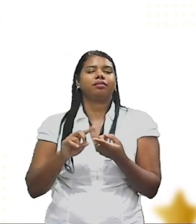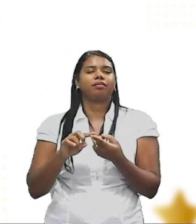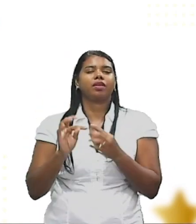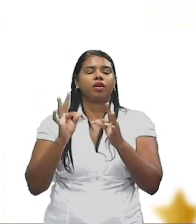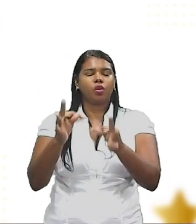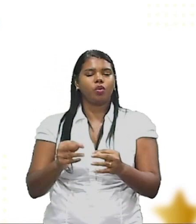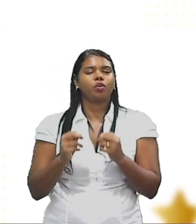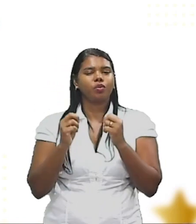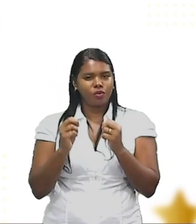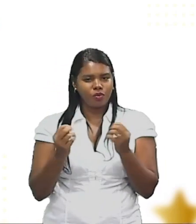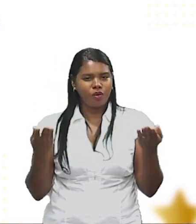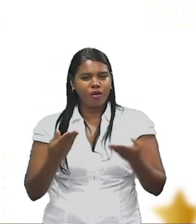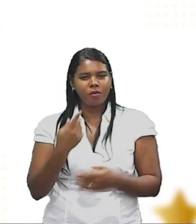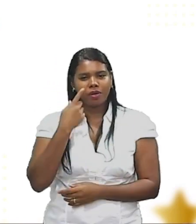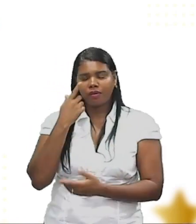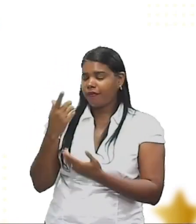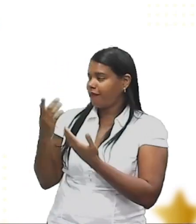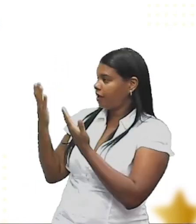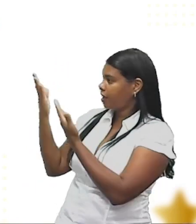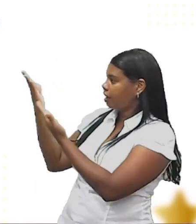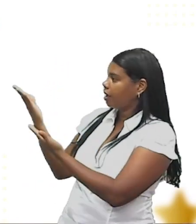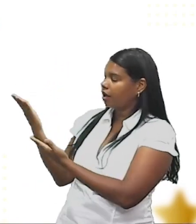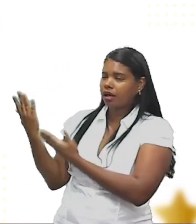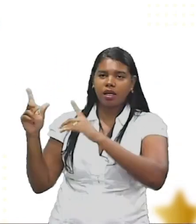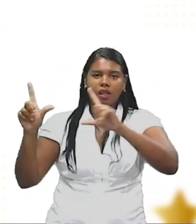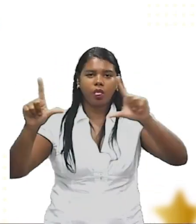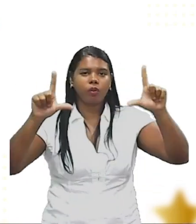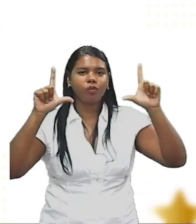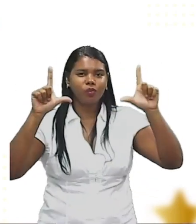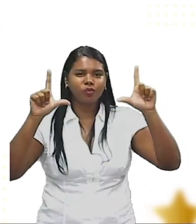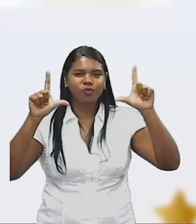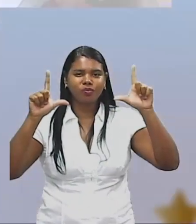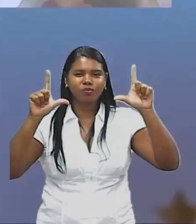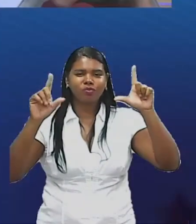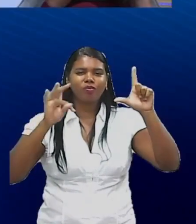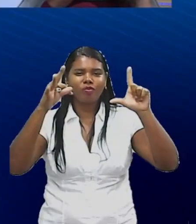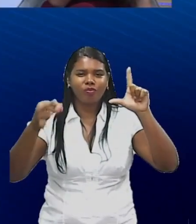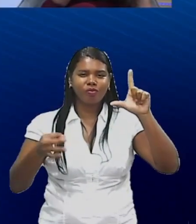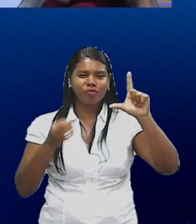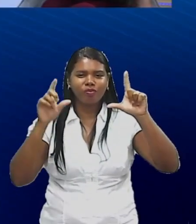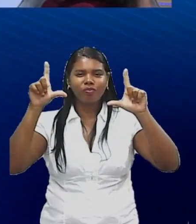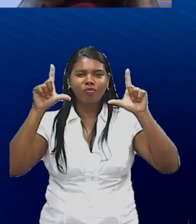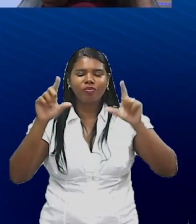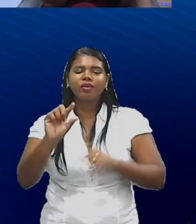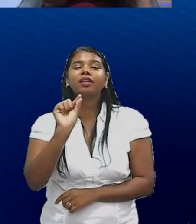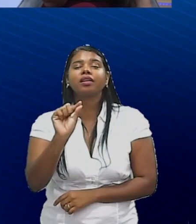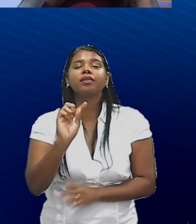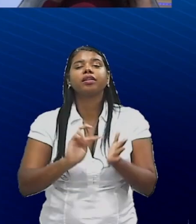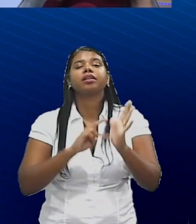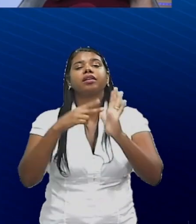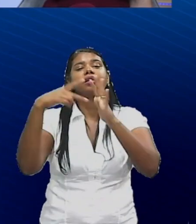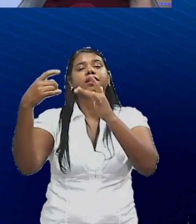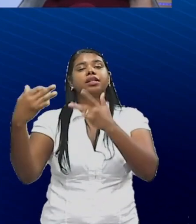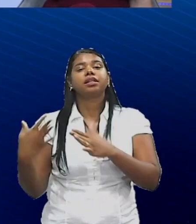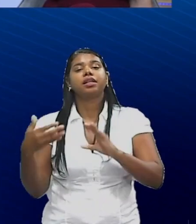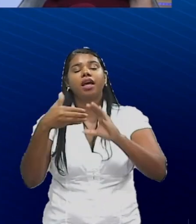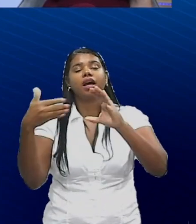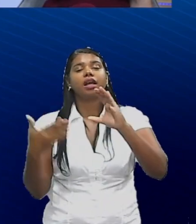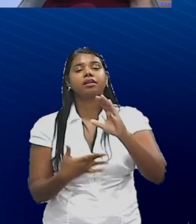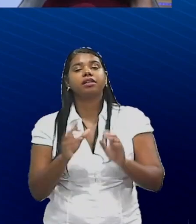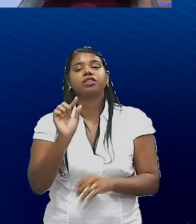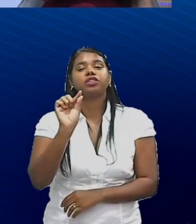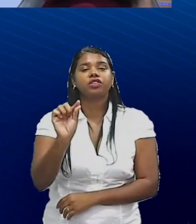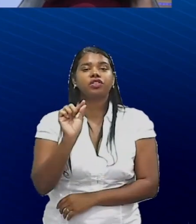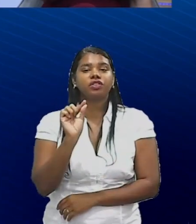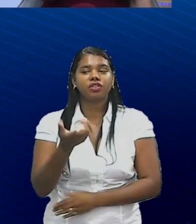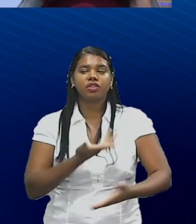total, como a gente pode ver aqui no slide, né? Então, qualidade total é o que exatamente? É a característica de quê? De